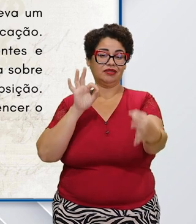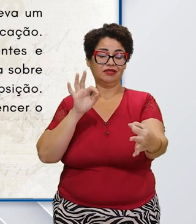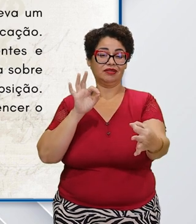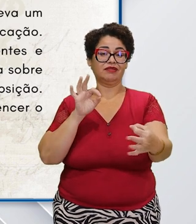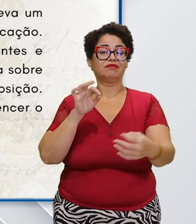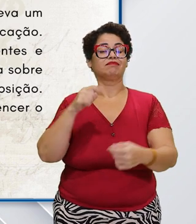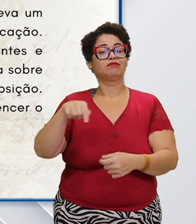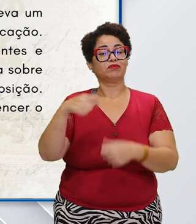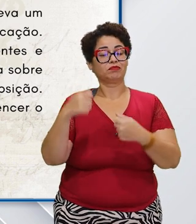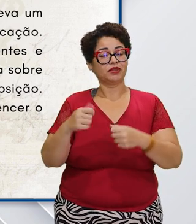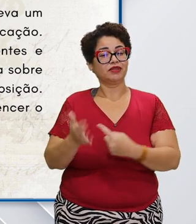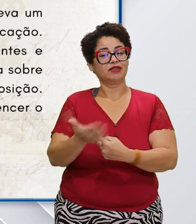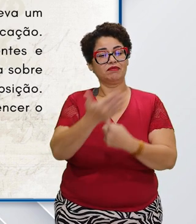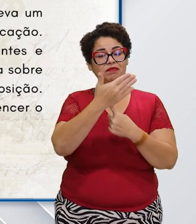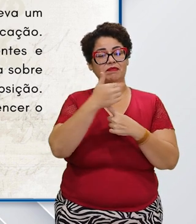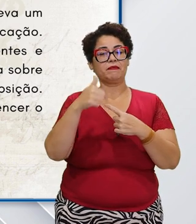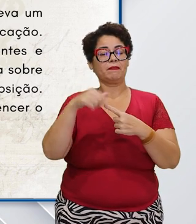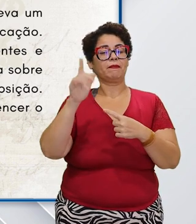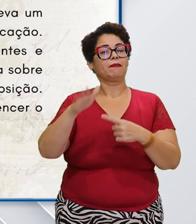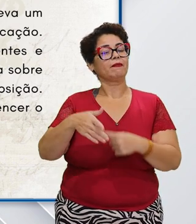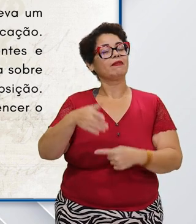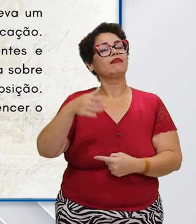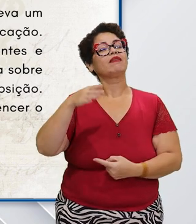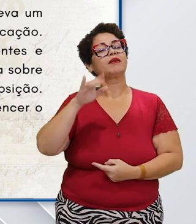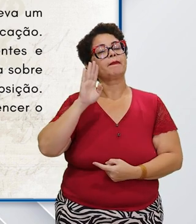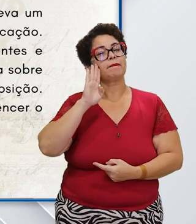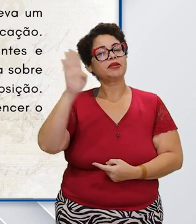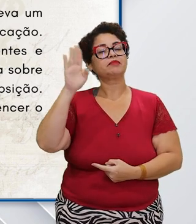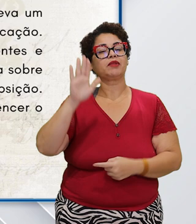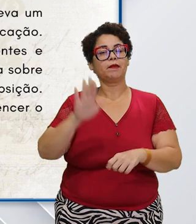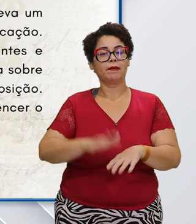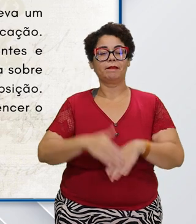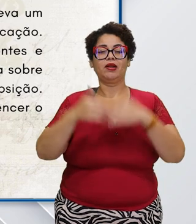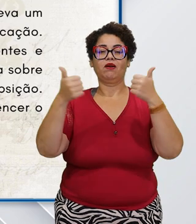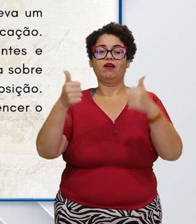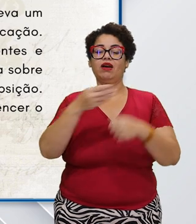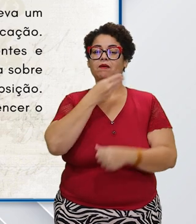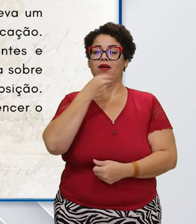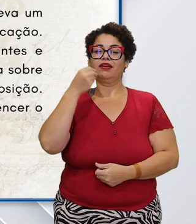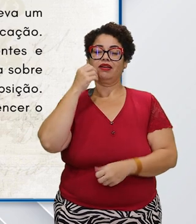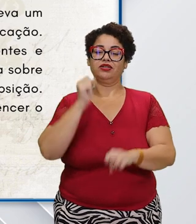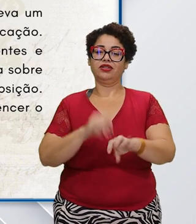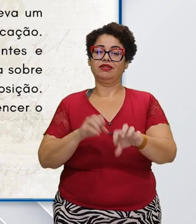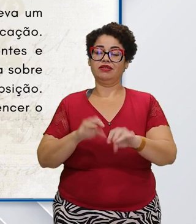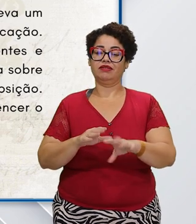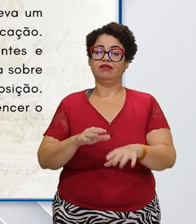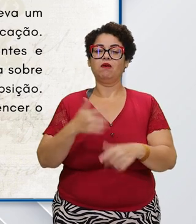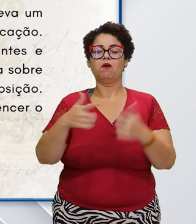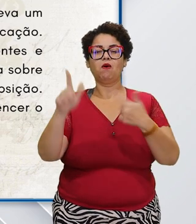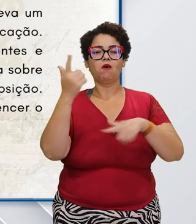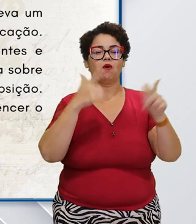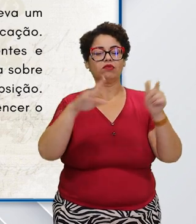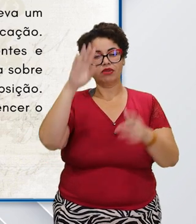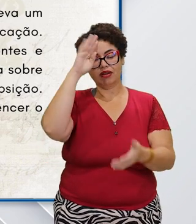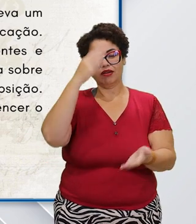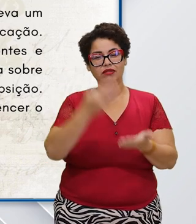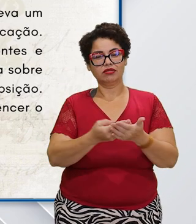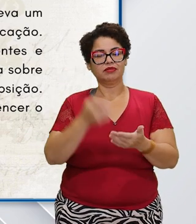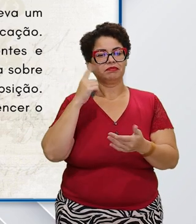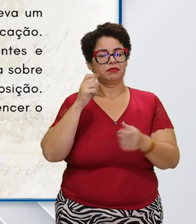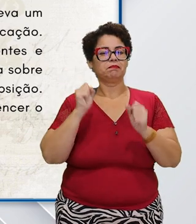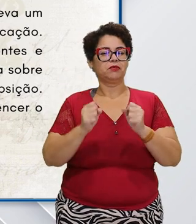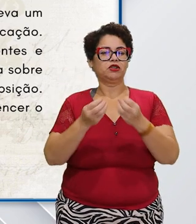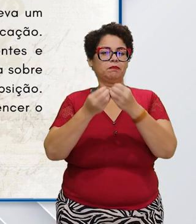distância alguns defendem que a tecnologia é uma ferramenta essencial para melhorar a qualidade do ensino enquanto